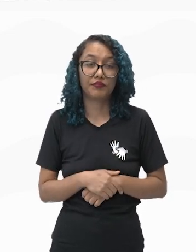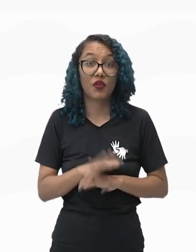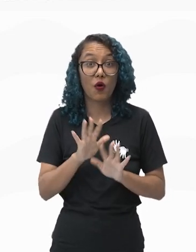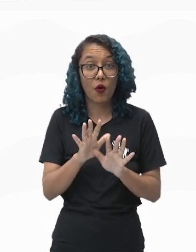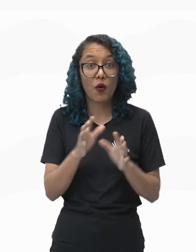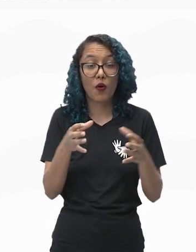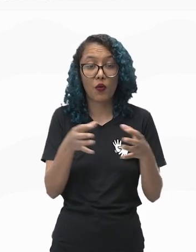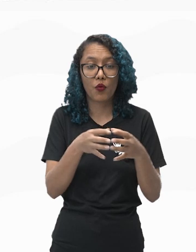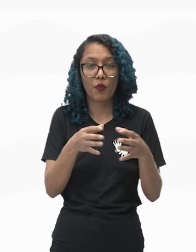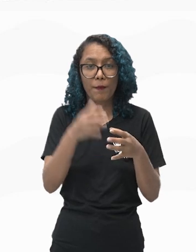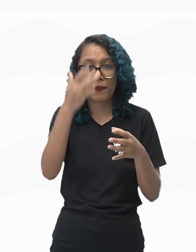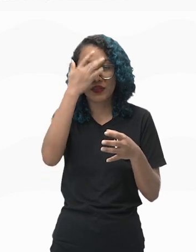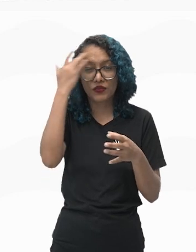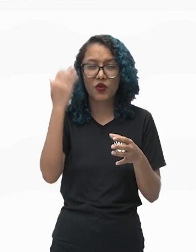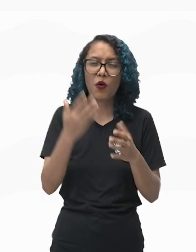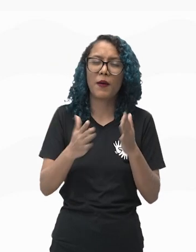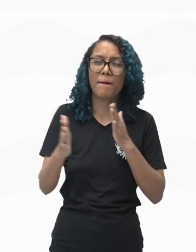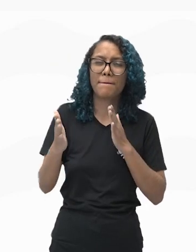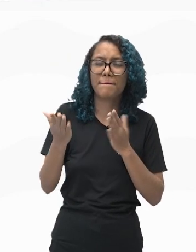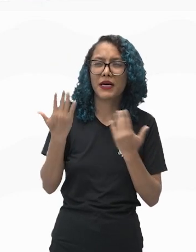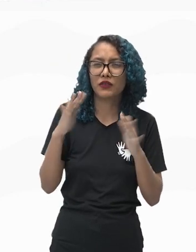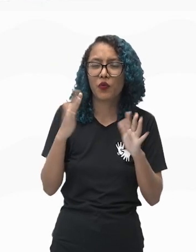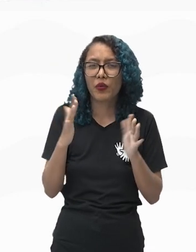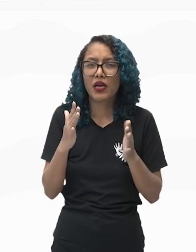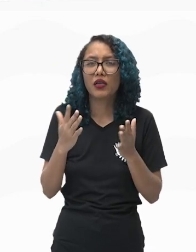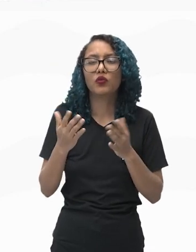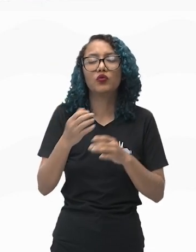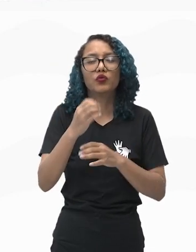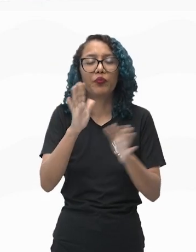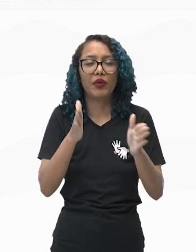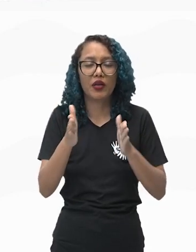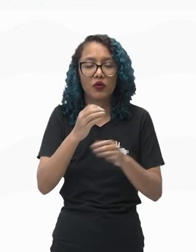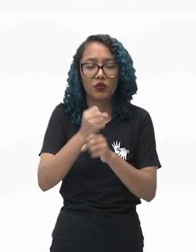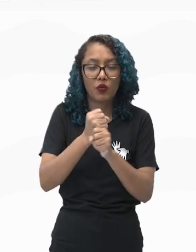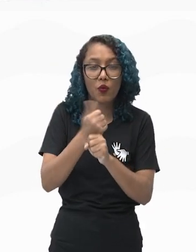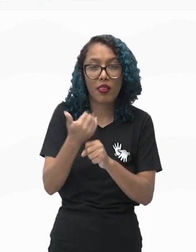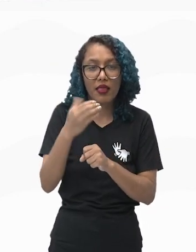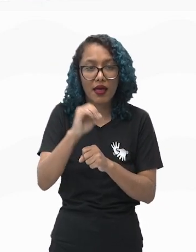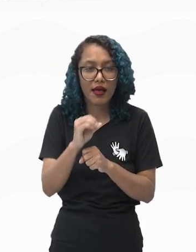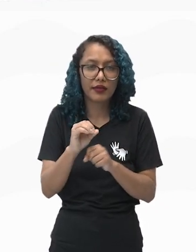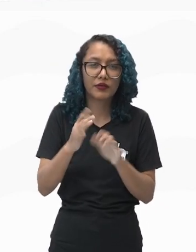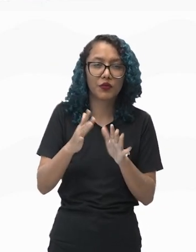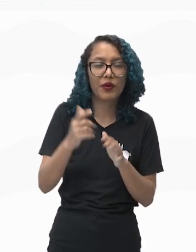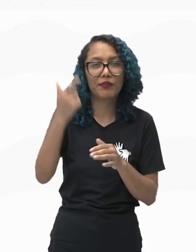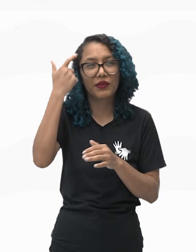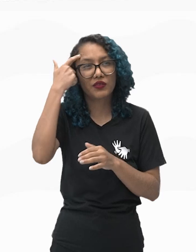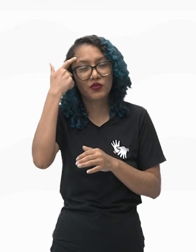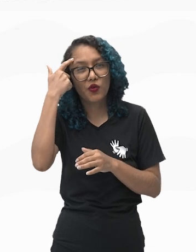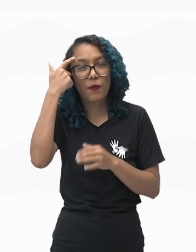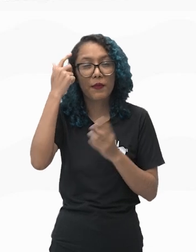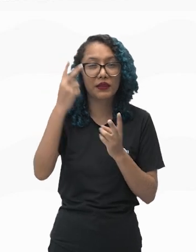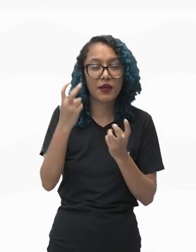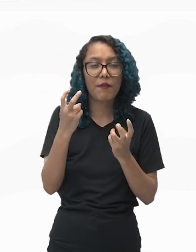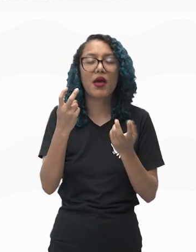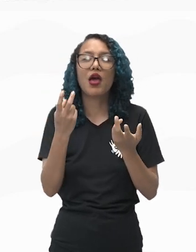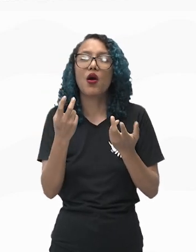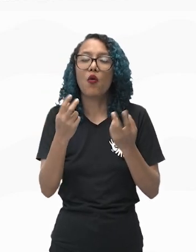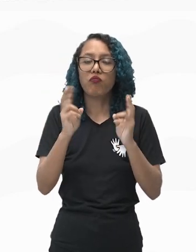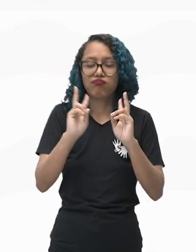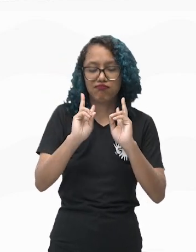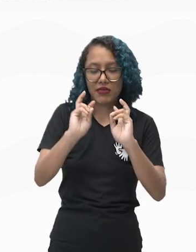brancas há 10, 12 anos atrás, hoje já repensaram, já viram suas características